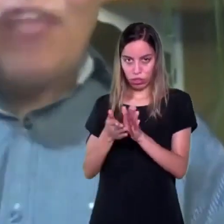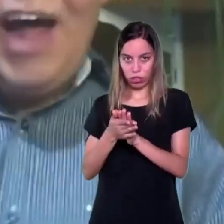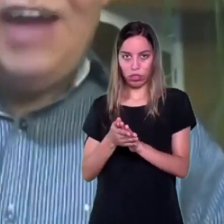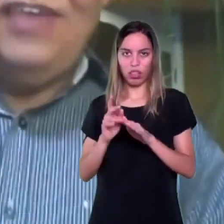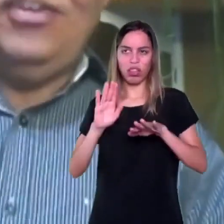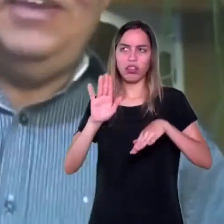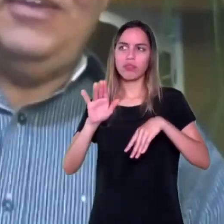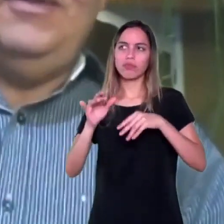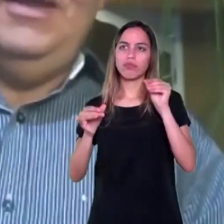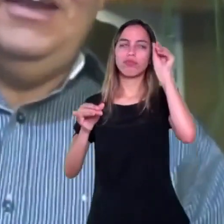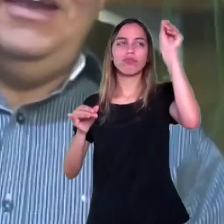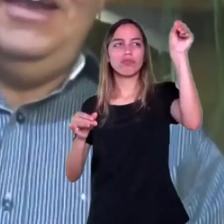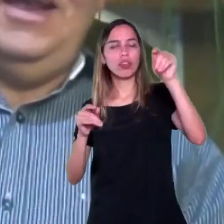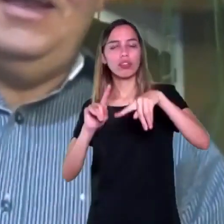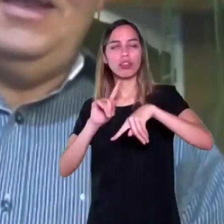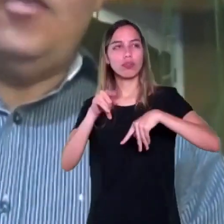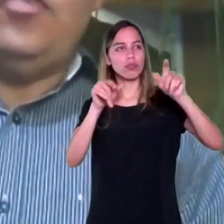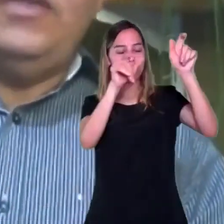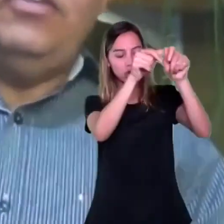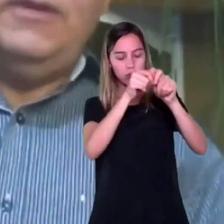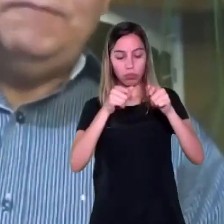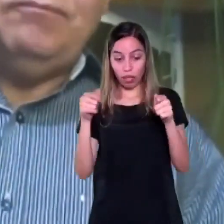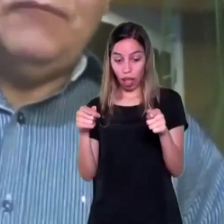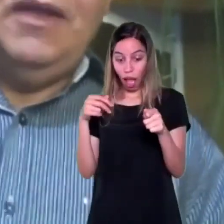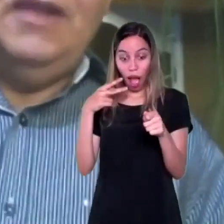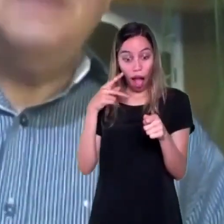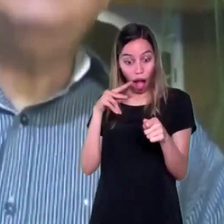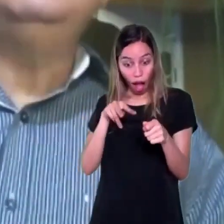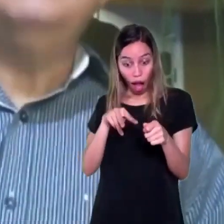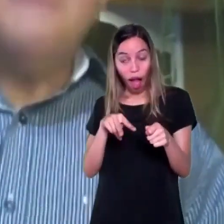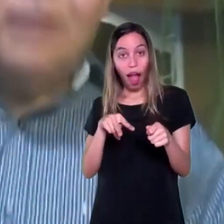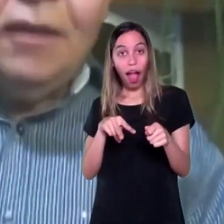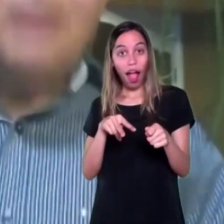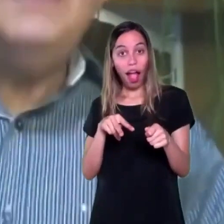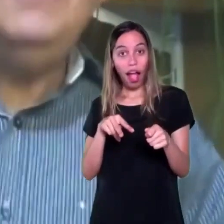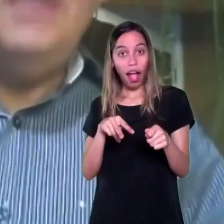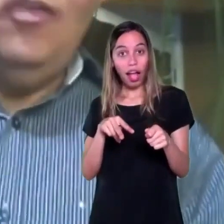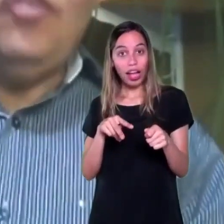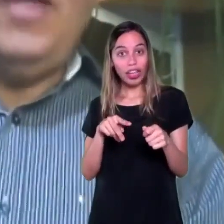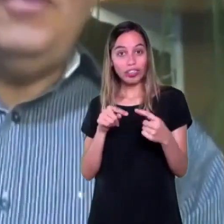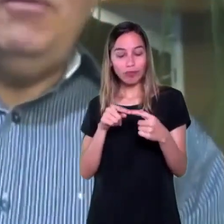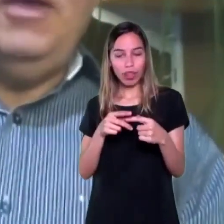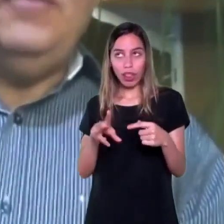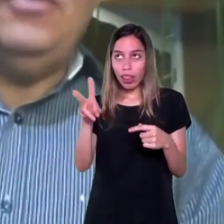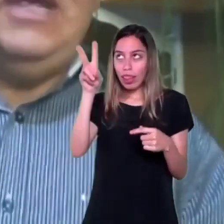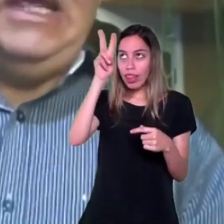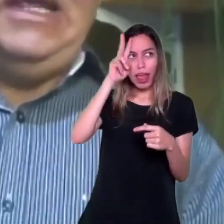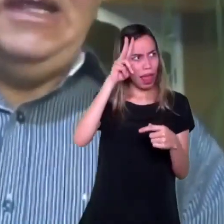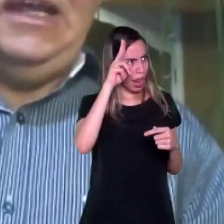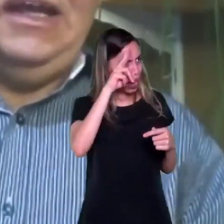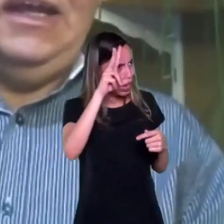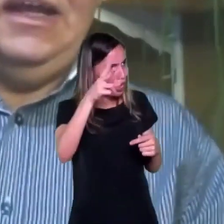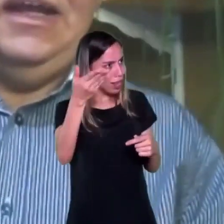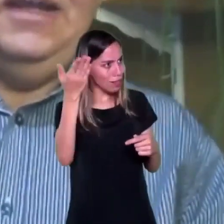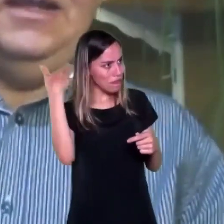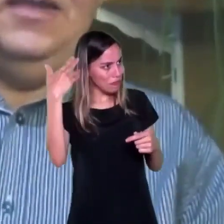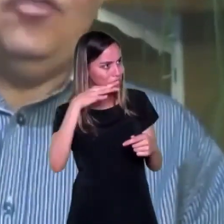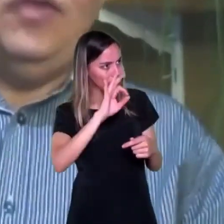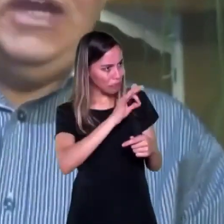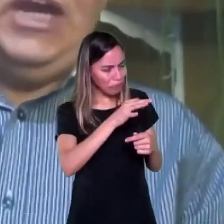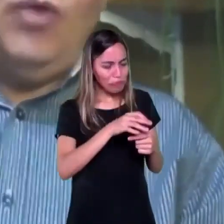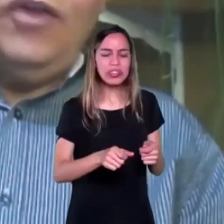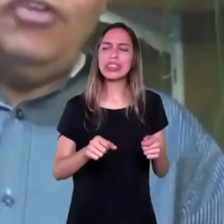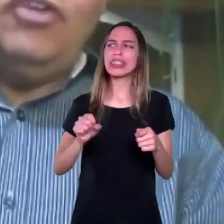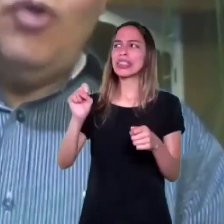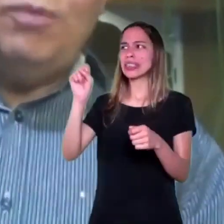alguma mensagem, tá? Que acaba resgatando o período que você estava vivendo também, né? Exatamente. Aquele livro.